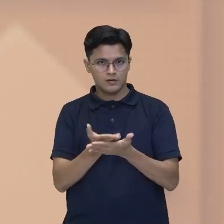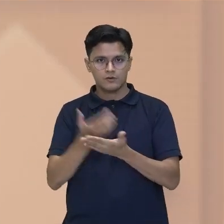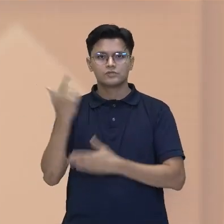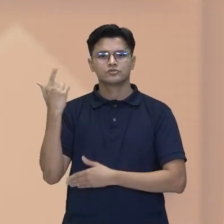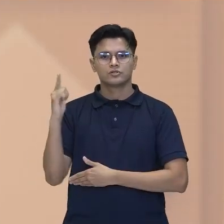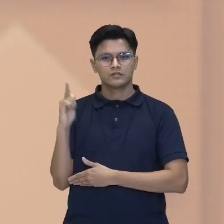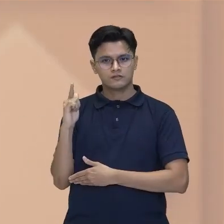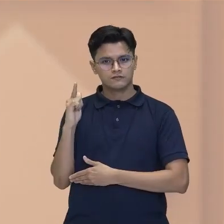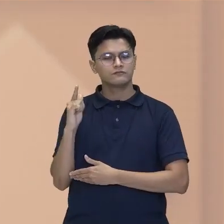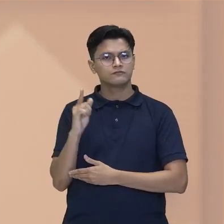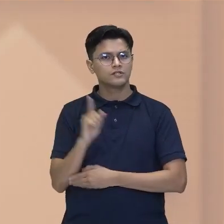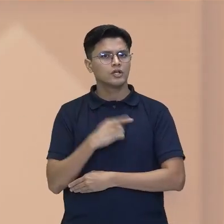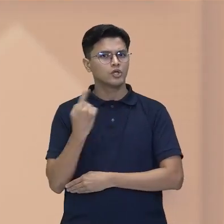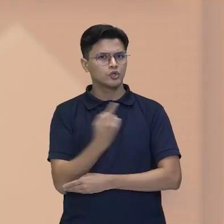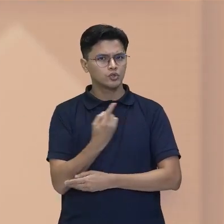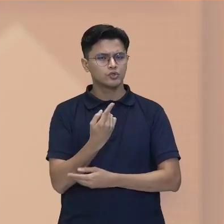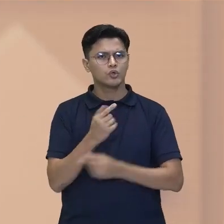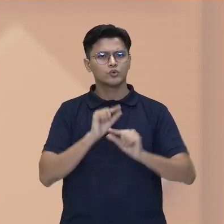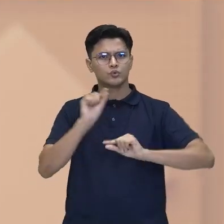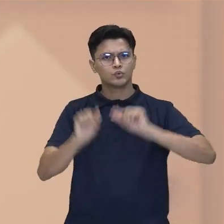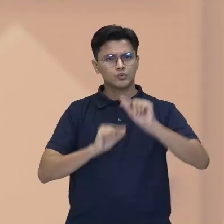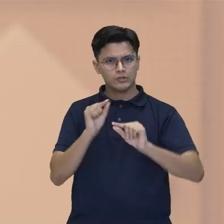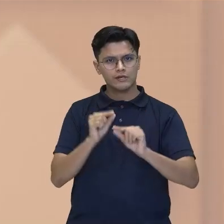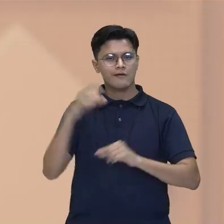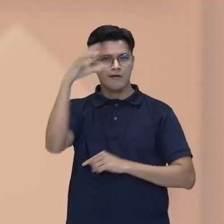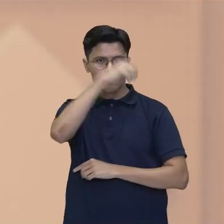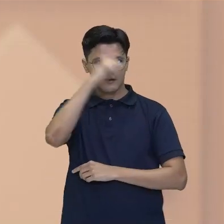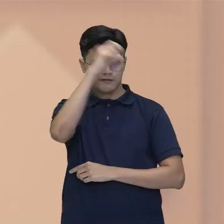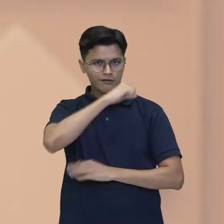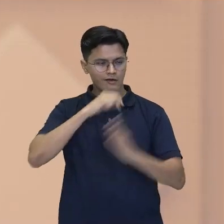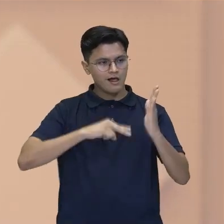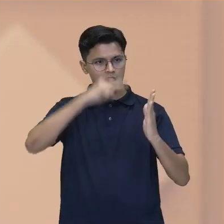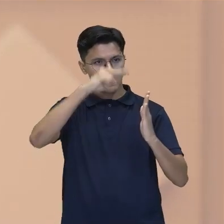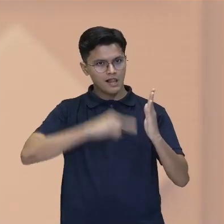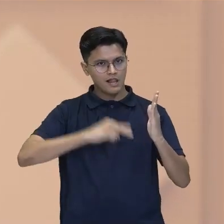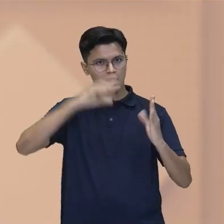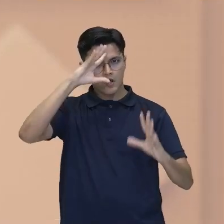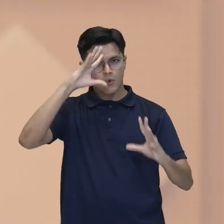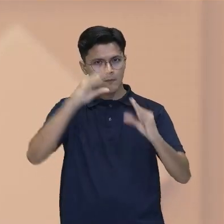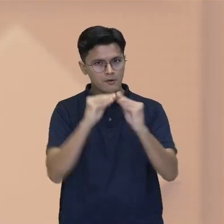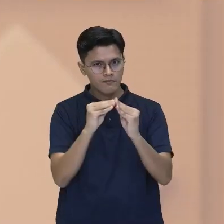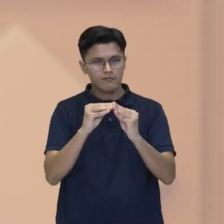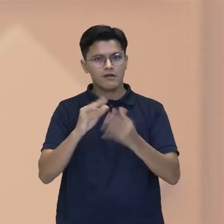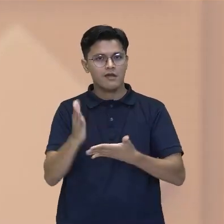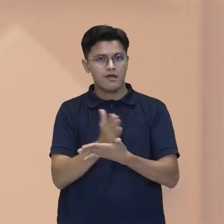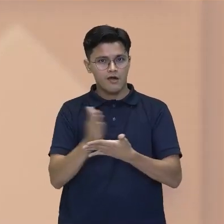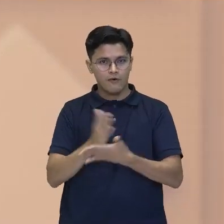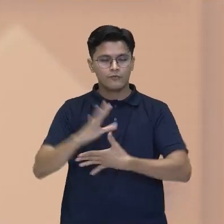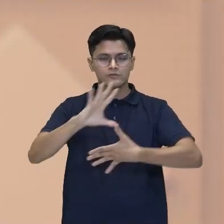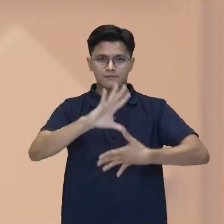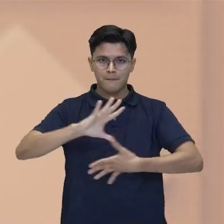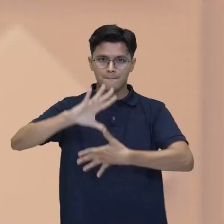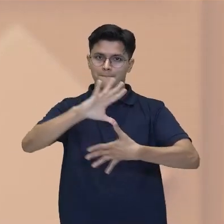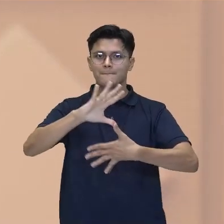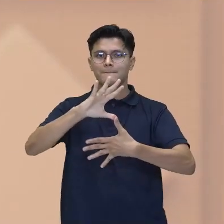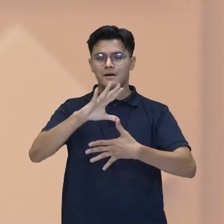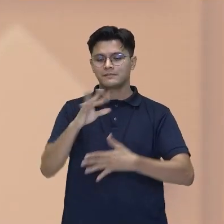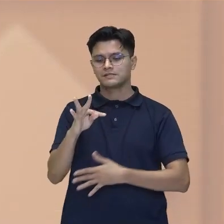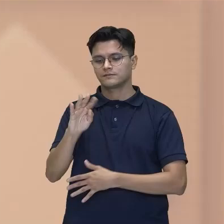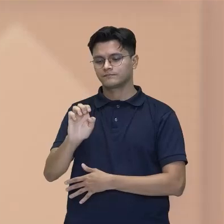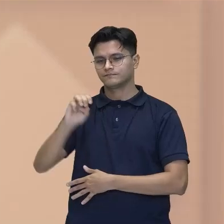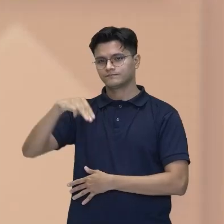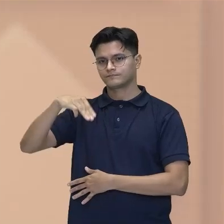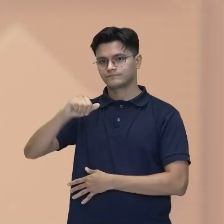nós estaremos lendo, interpretando, analisando alguns mapas temáticos, né, onde nós